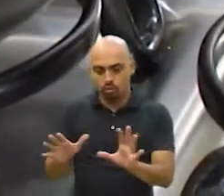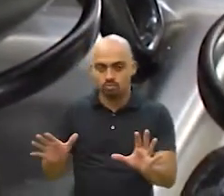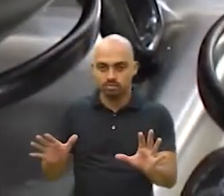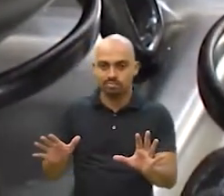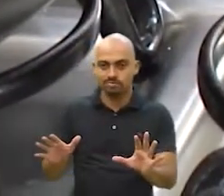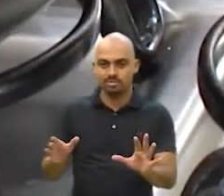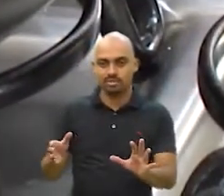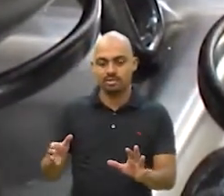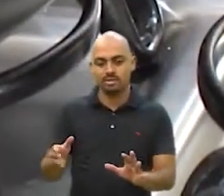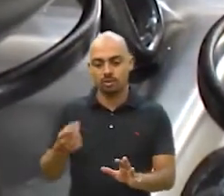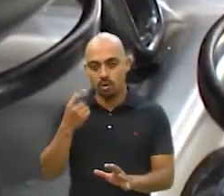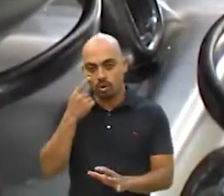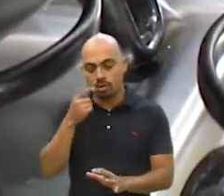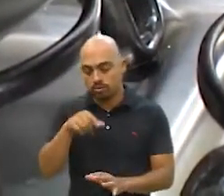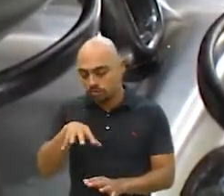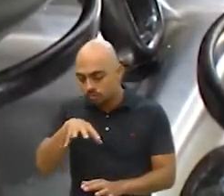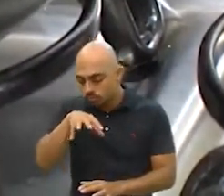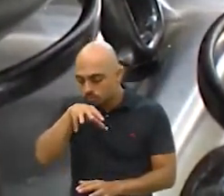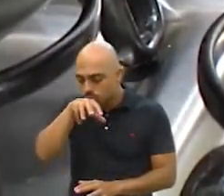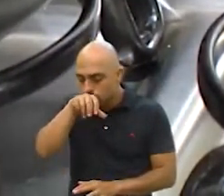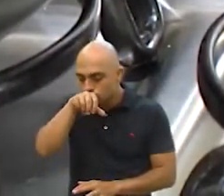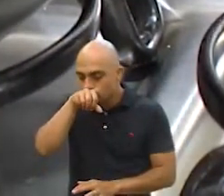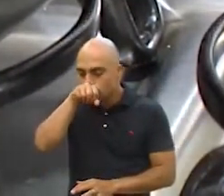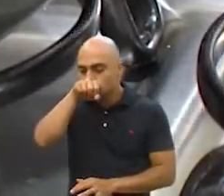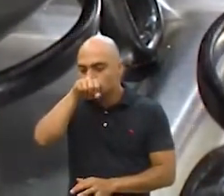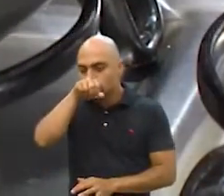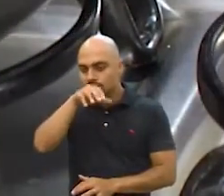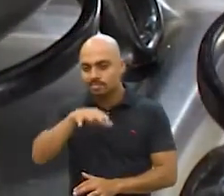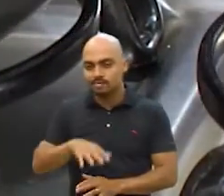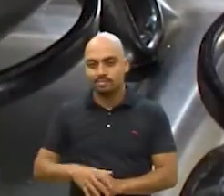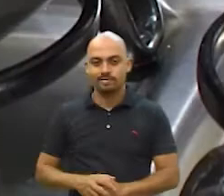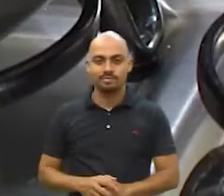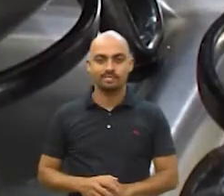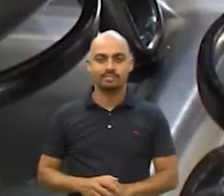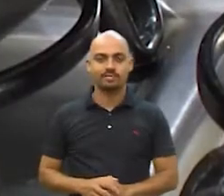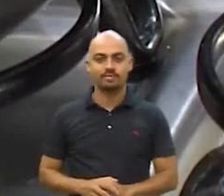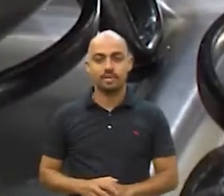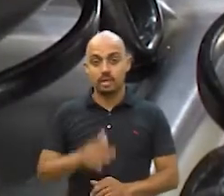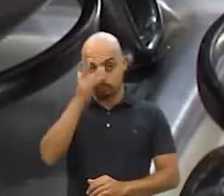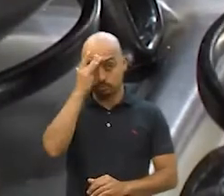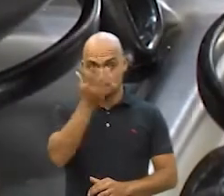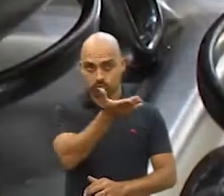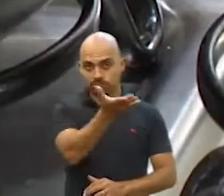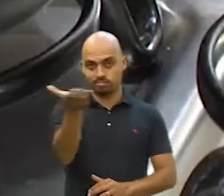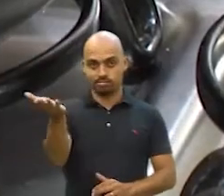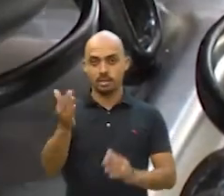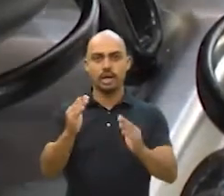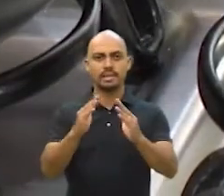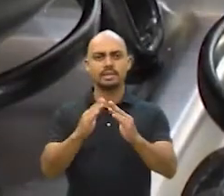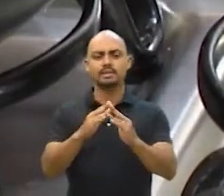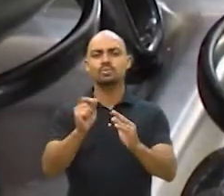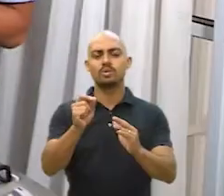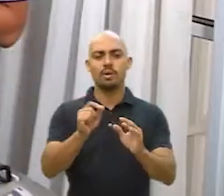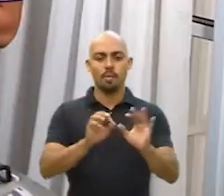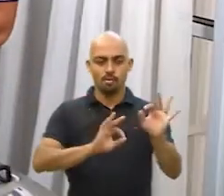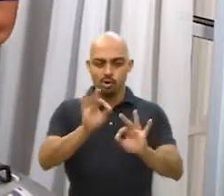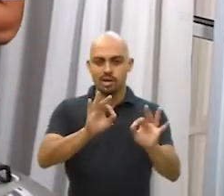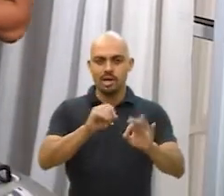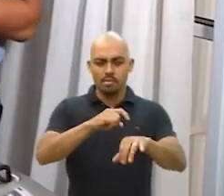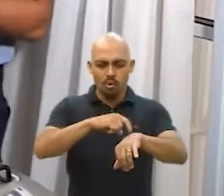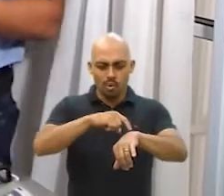já tá. Olha o cheirinho, Michel, que delícia. E olha só, o pessoal de casa, o nosso programa passa por volta